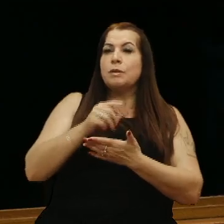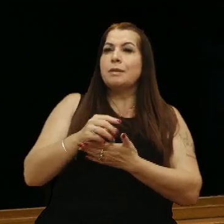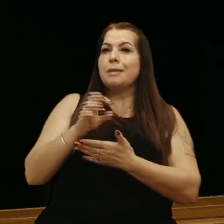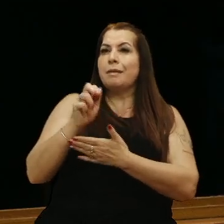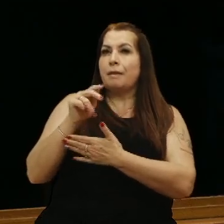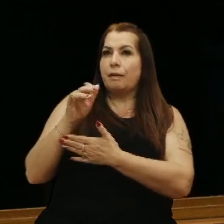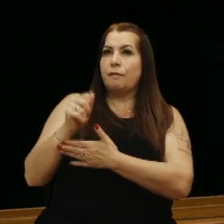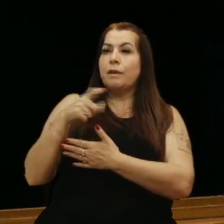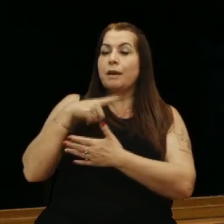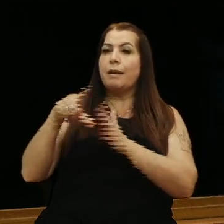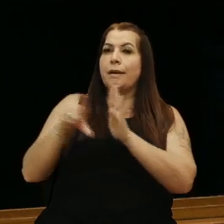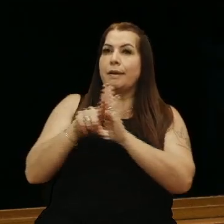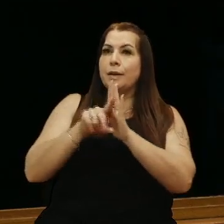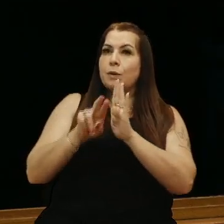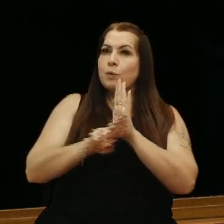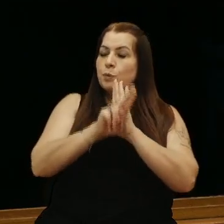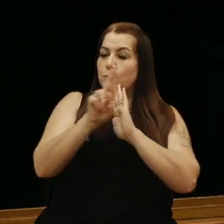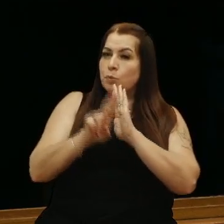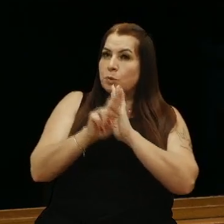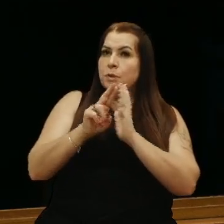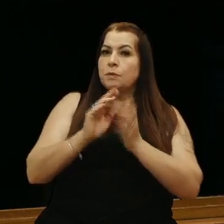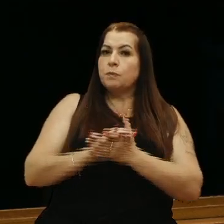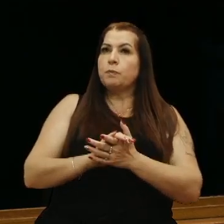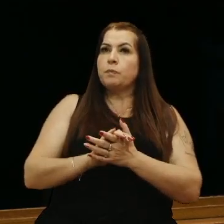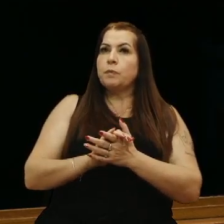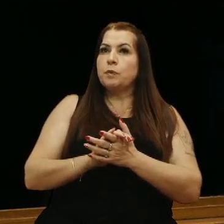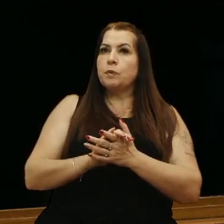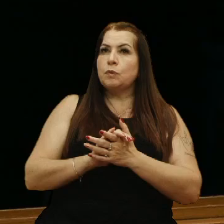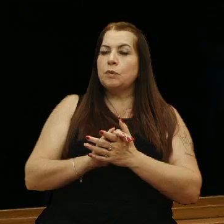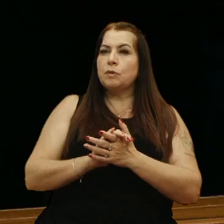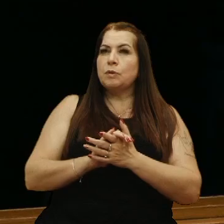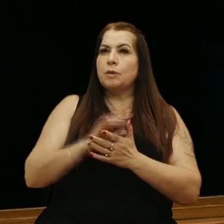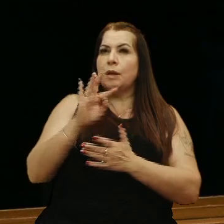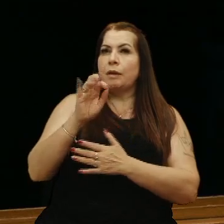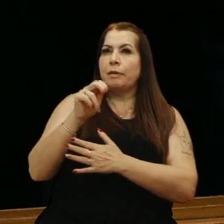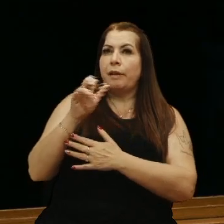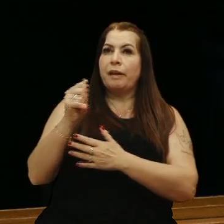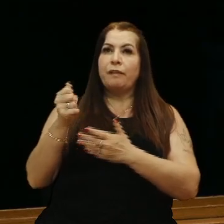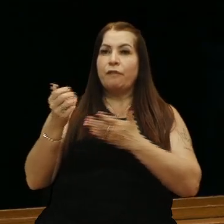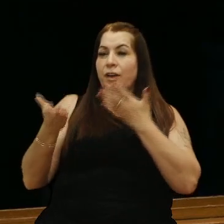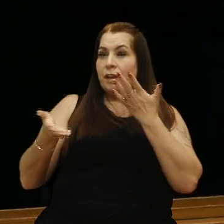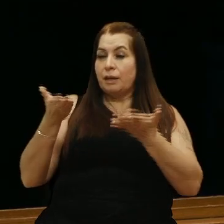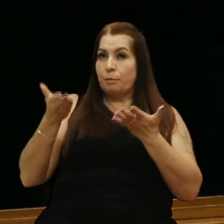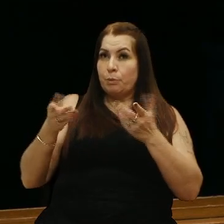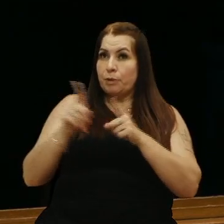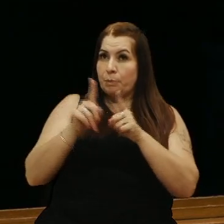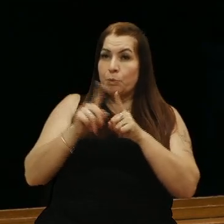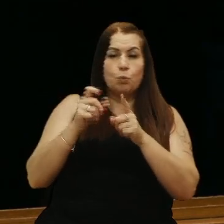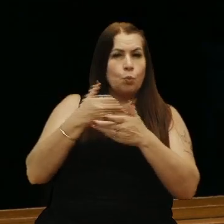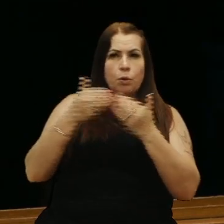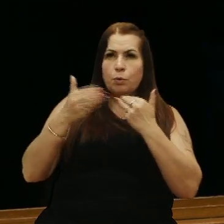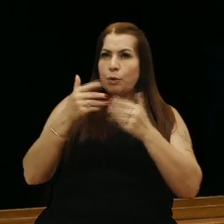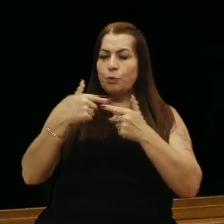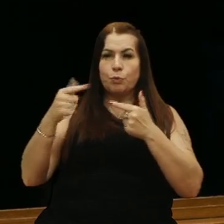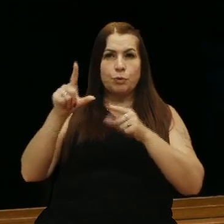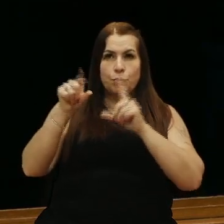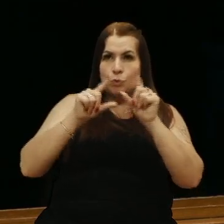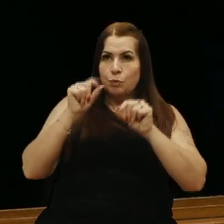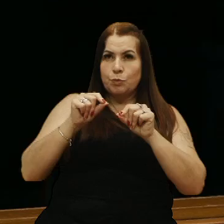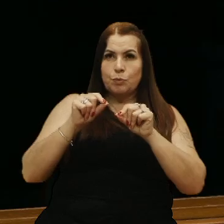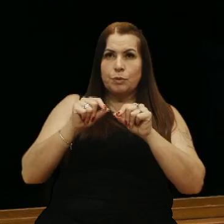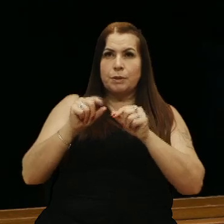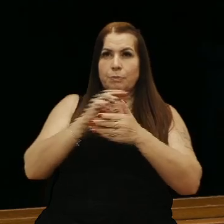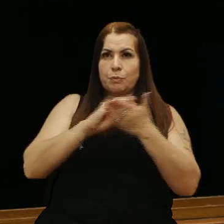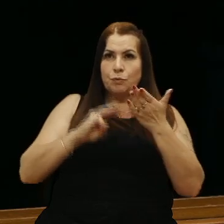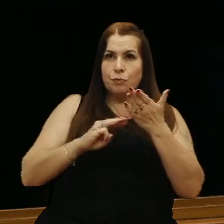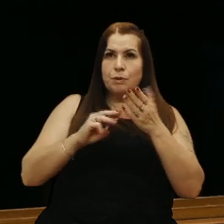que trata-se a lei, a utilização do conceito tarifa de equilíbrio, bem como de quaisquer outros critérios, parâmetros,